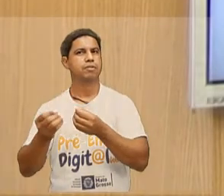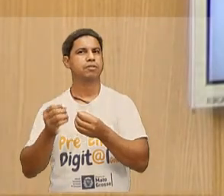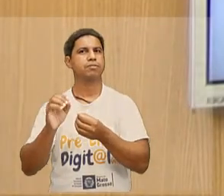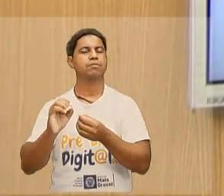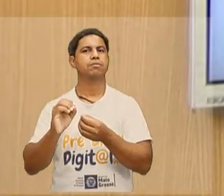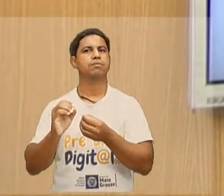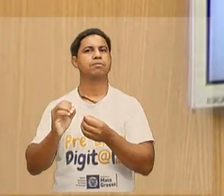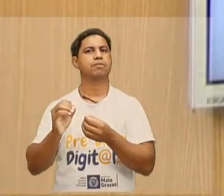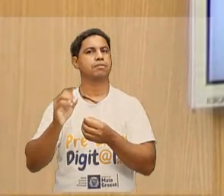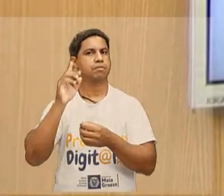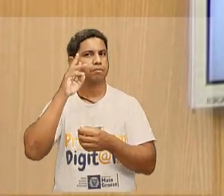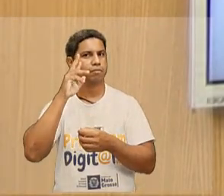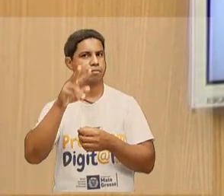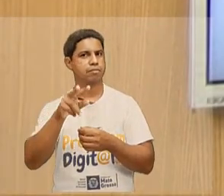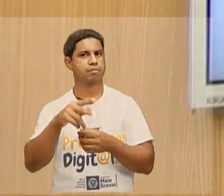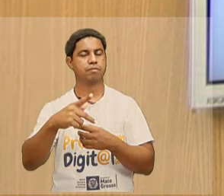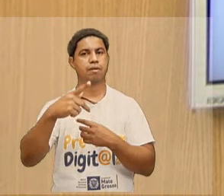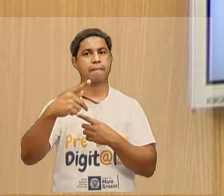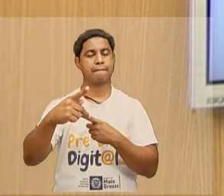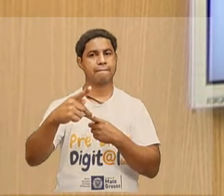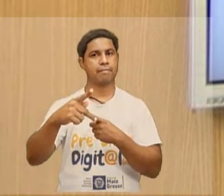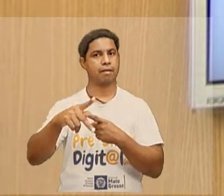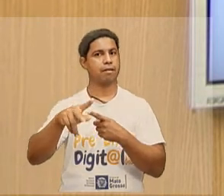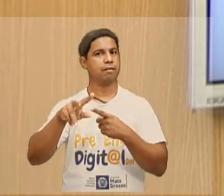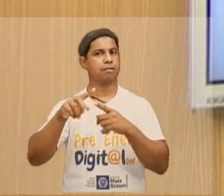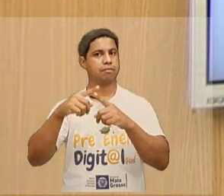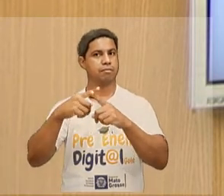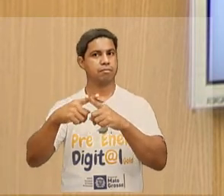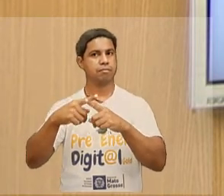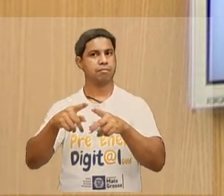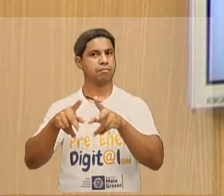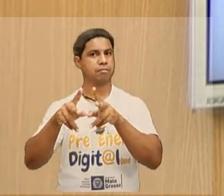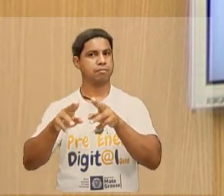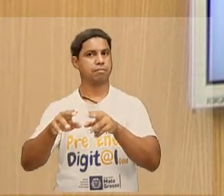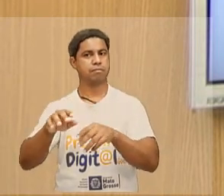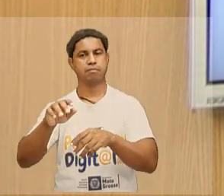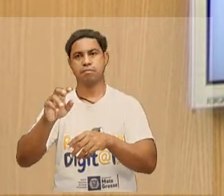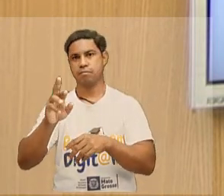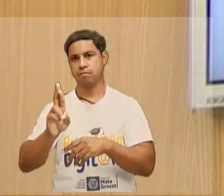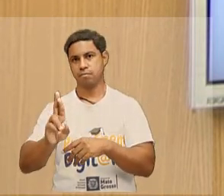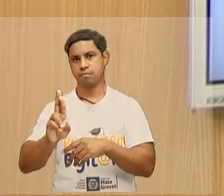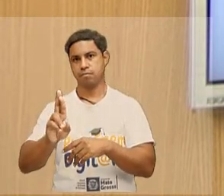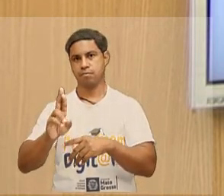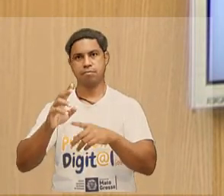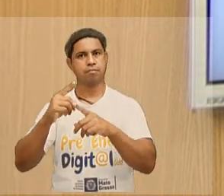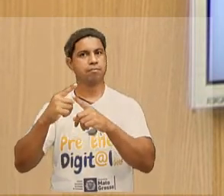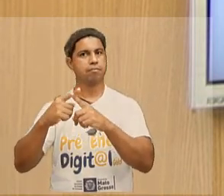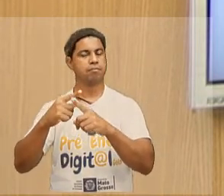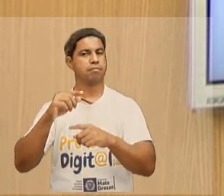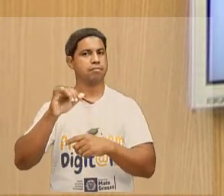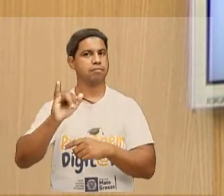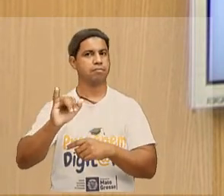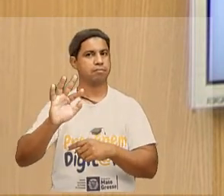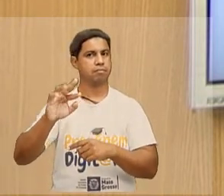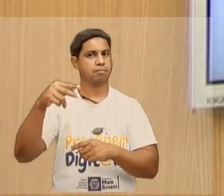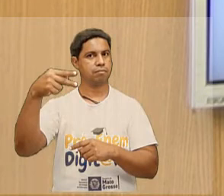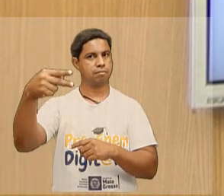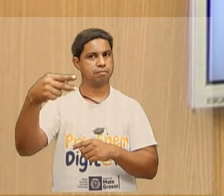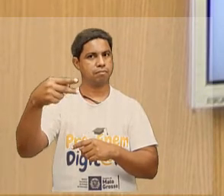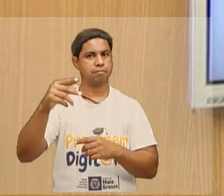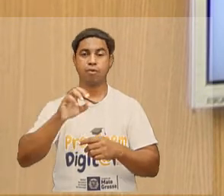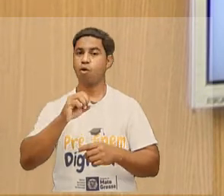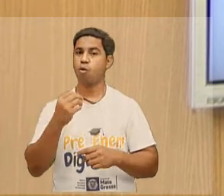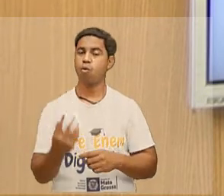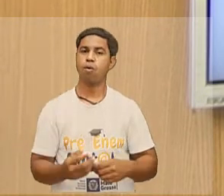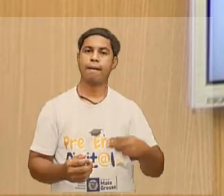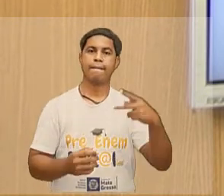bem, P é igual a R vezes I ao quadrado. Quanto maior for a resistência, maior a potência.